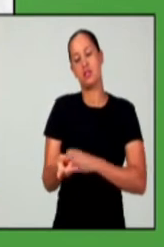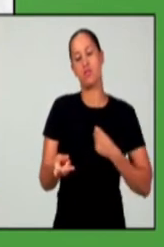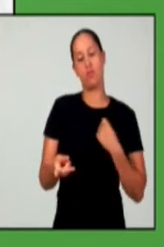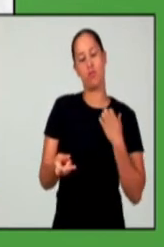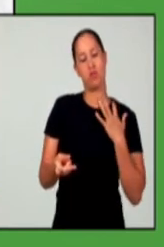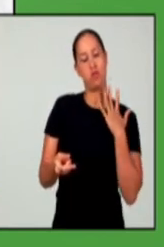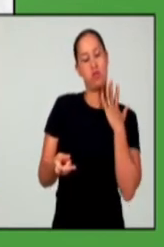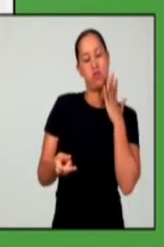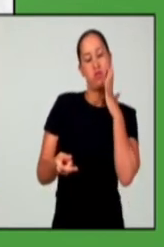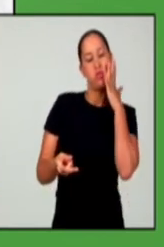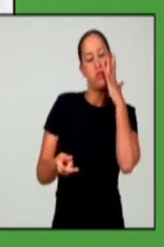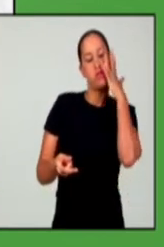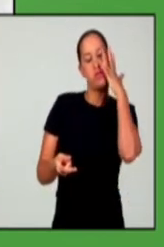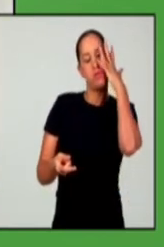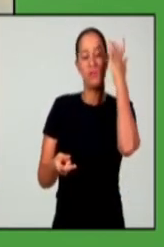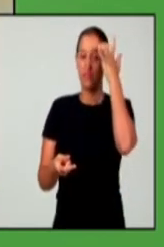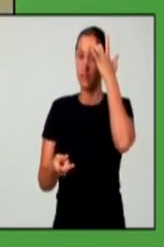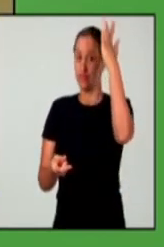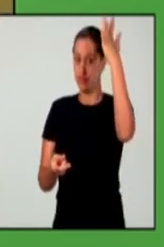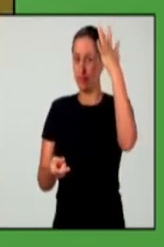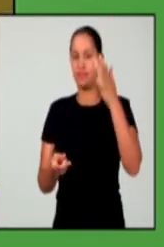cérebro com mais facilidade?